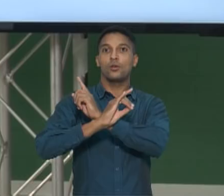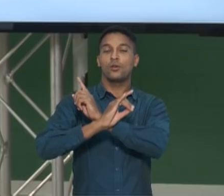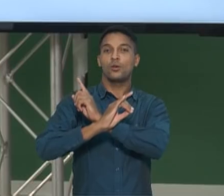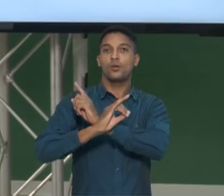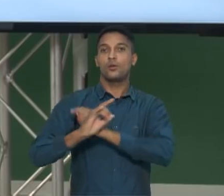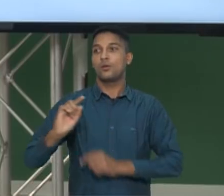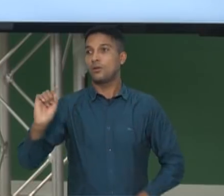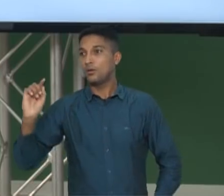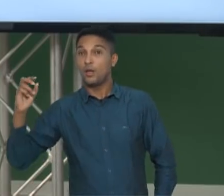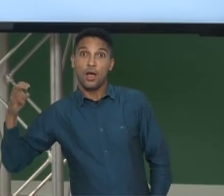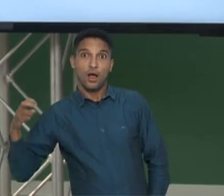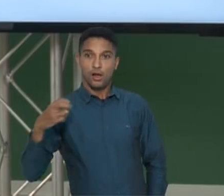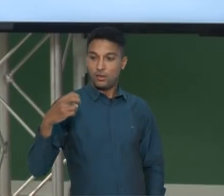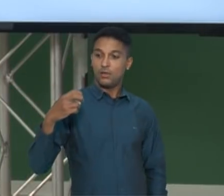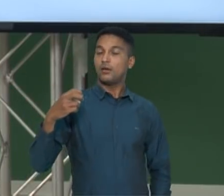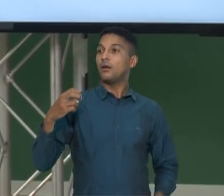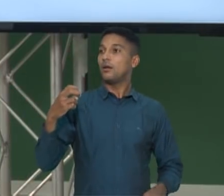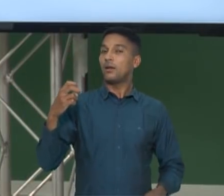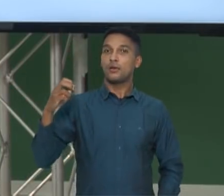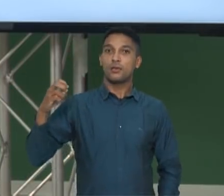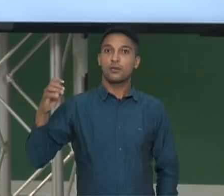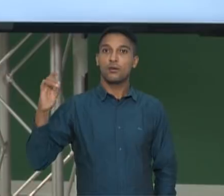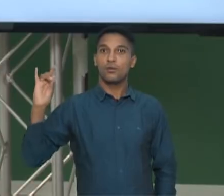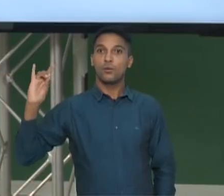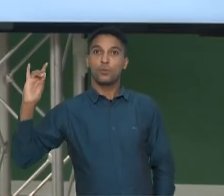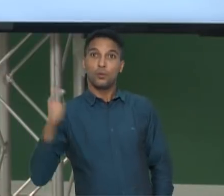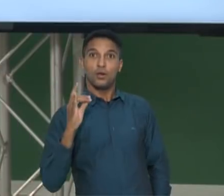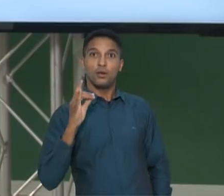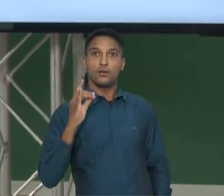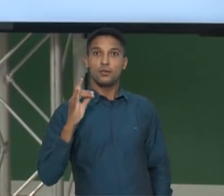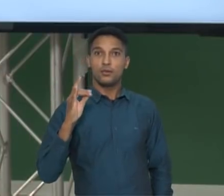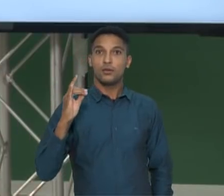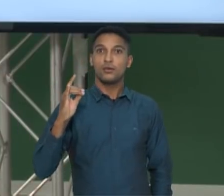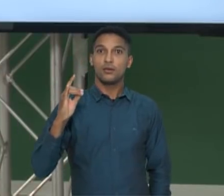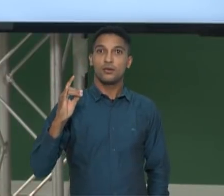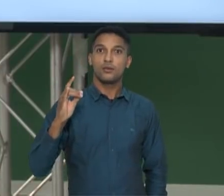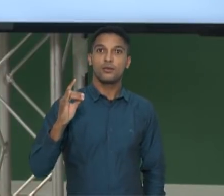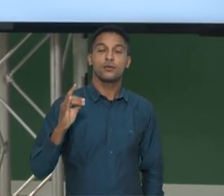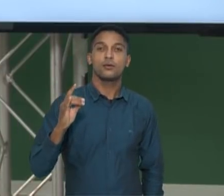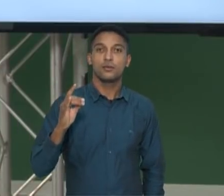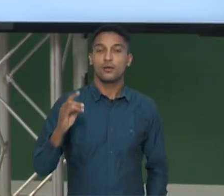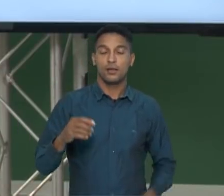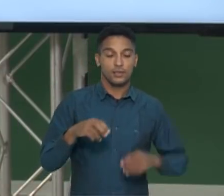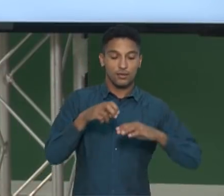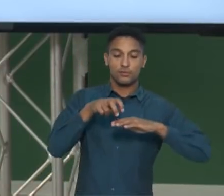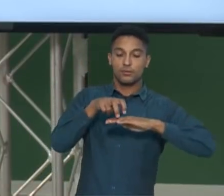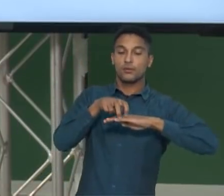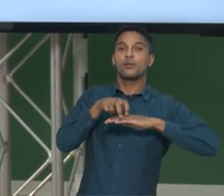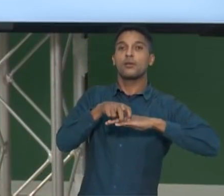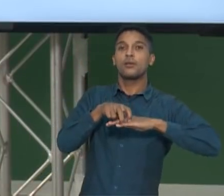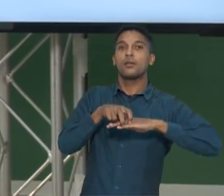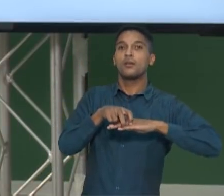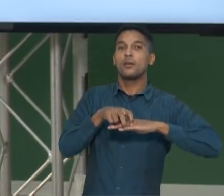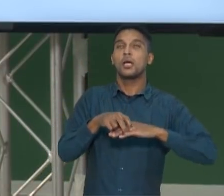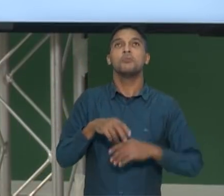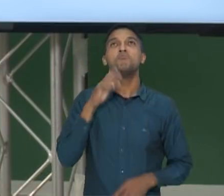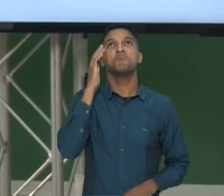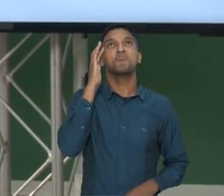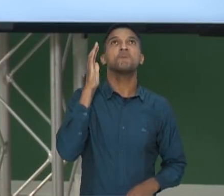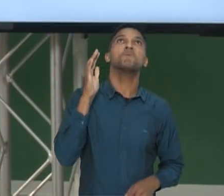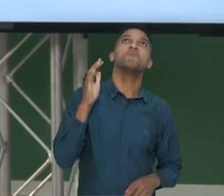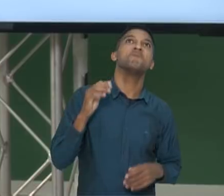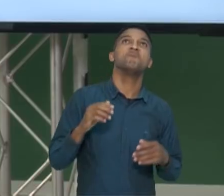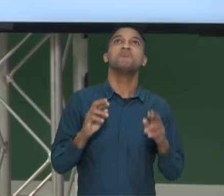numa esquina, numa situação rotineira, cotidiana, não imaginava nada de tão extraordinário, de tão repentinamente, de